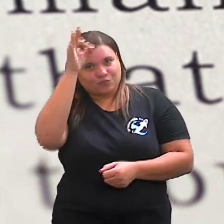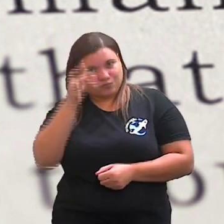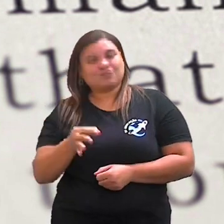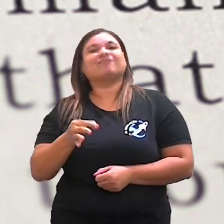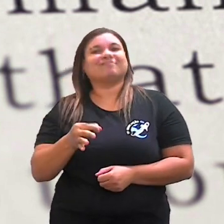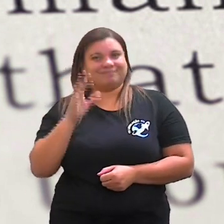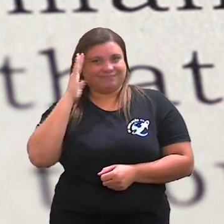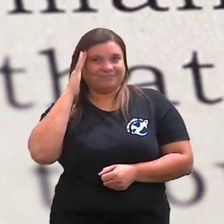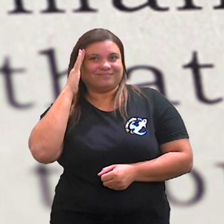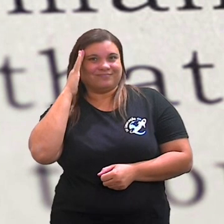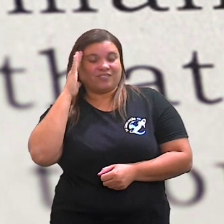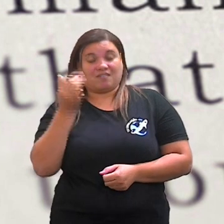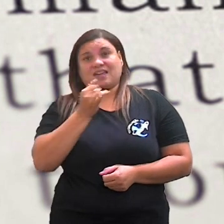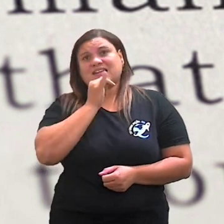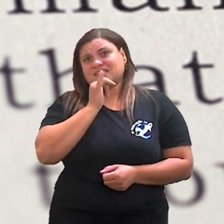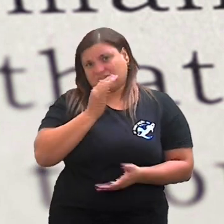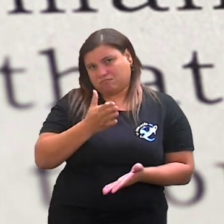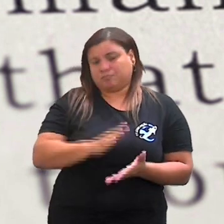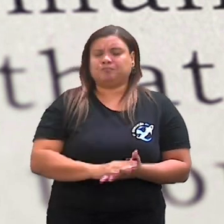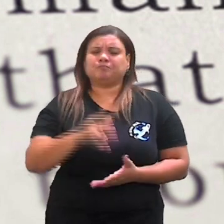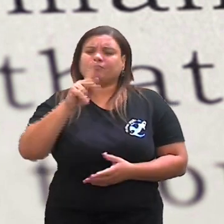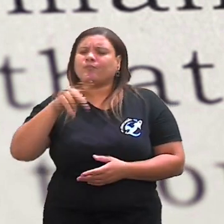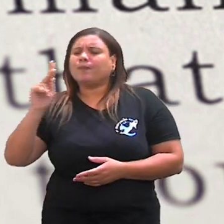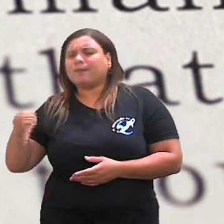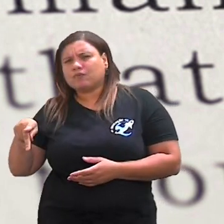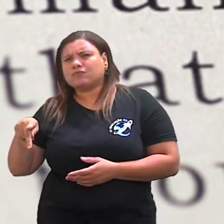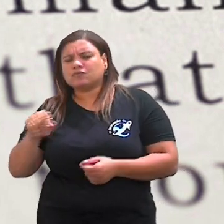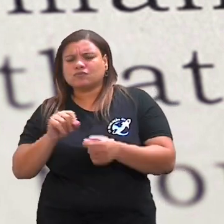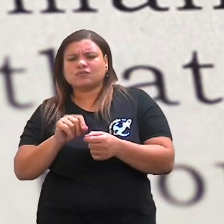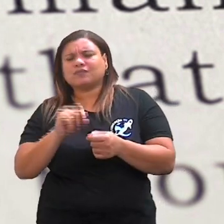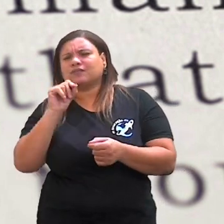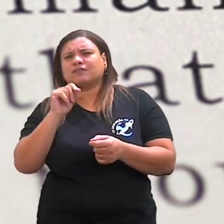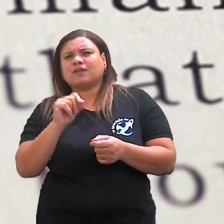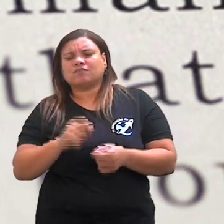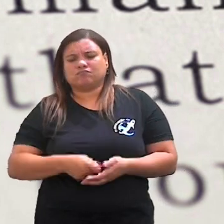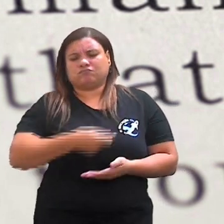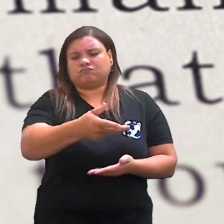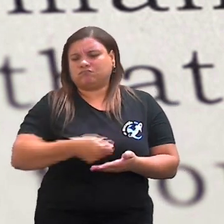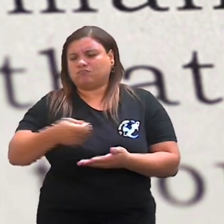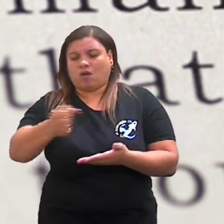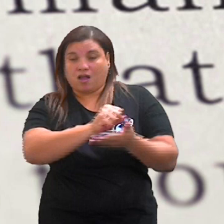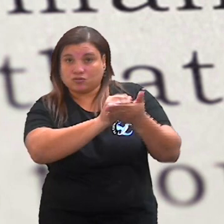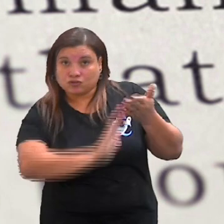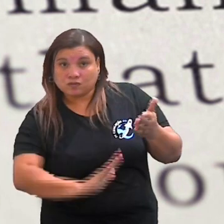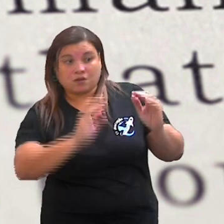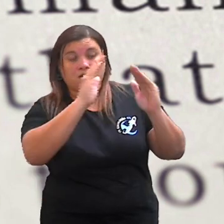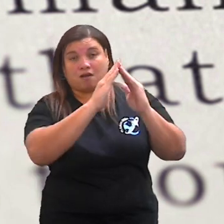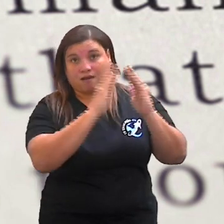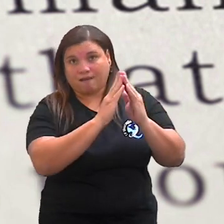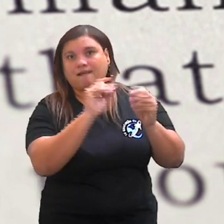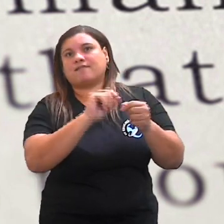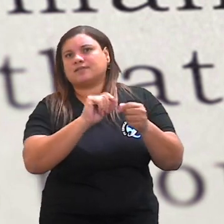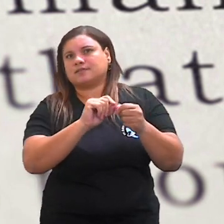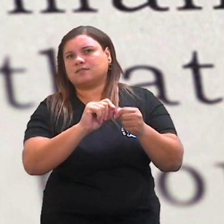A professora passa um dever de casa e por algum motivo você não faz essa atividade. O que